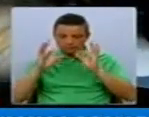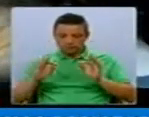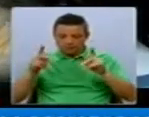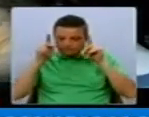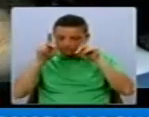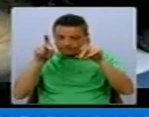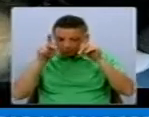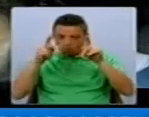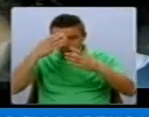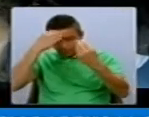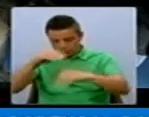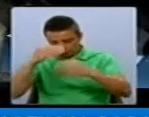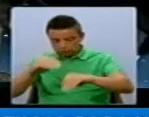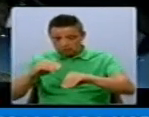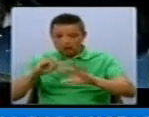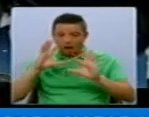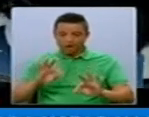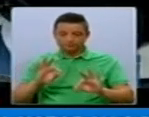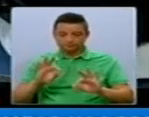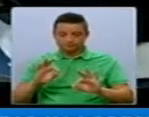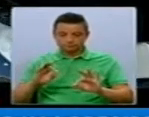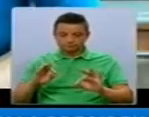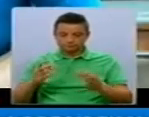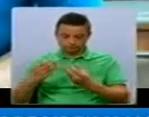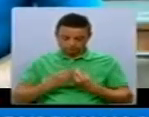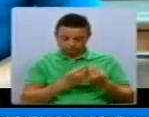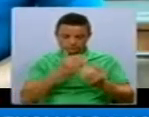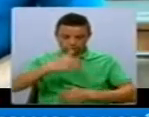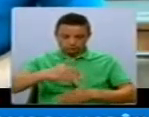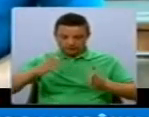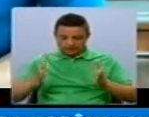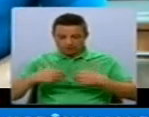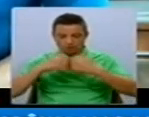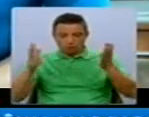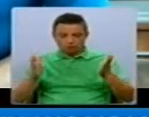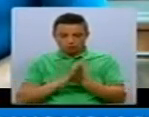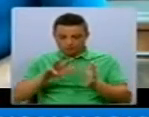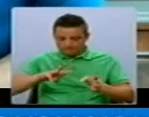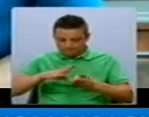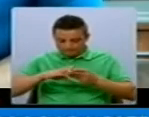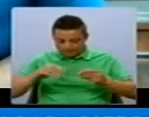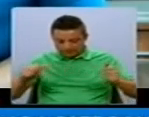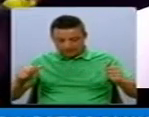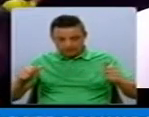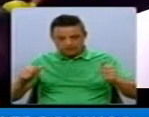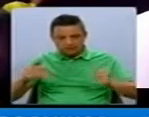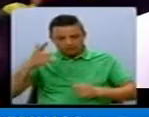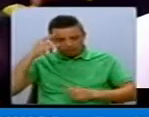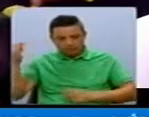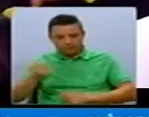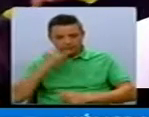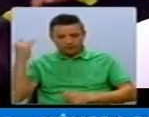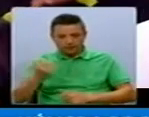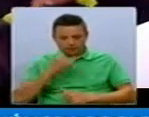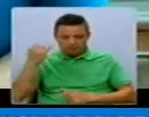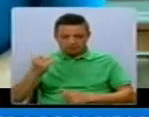pedagógico, educacional, e que reúne numa só caixa toda uma série de materiais, de ideias, de